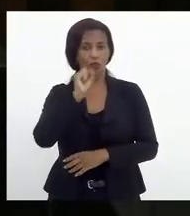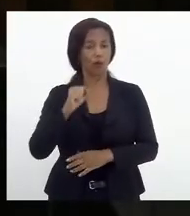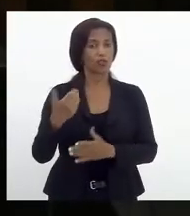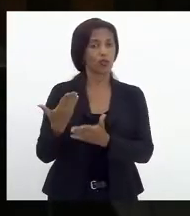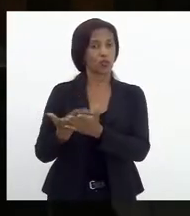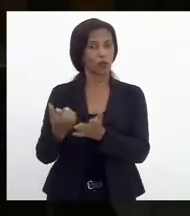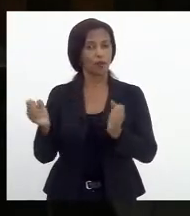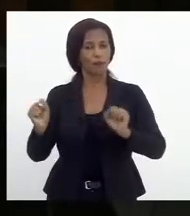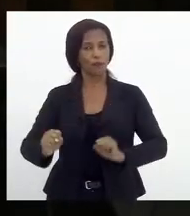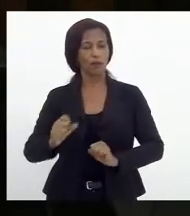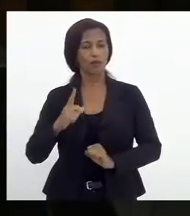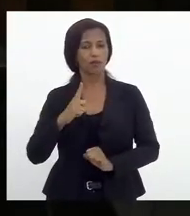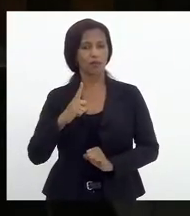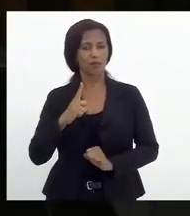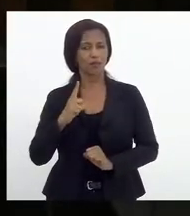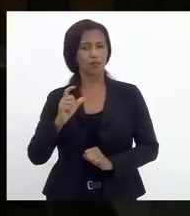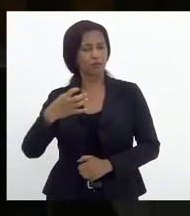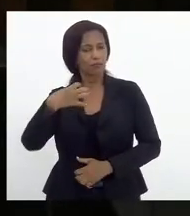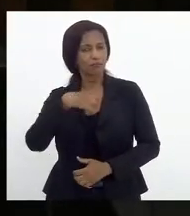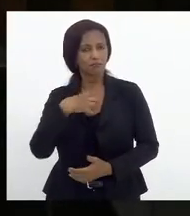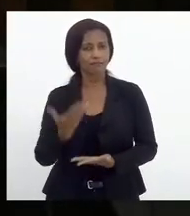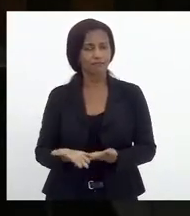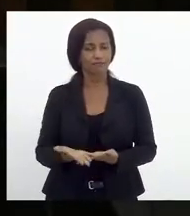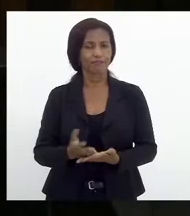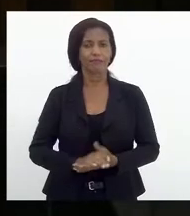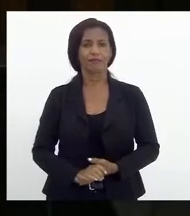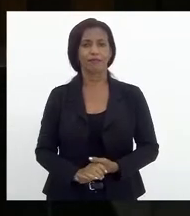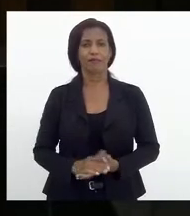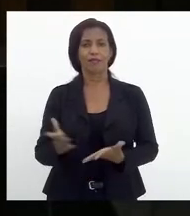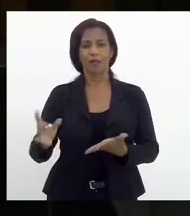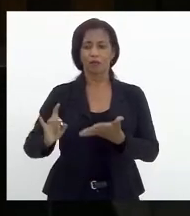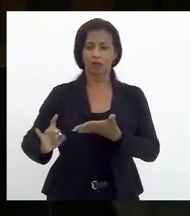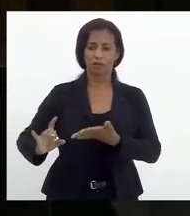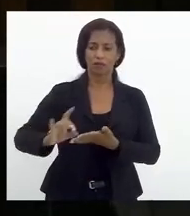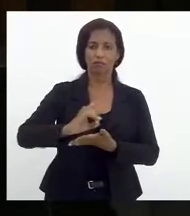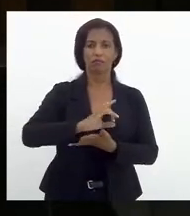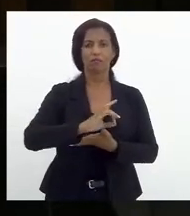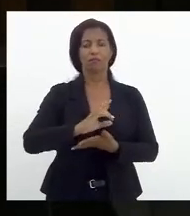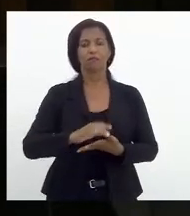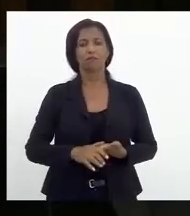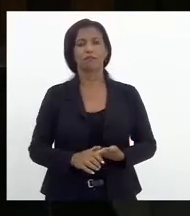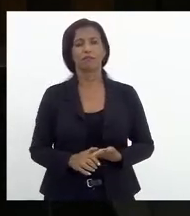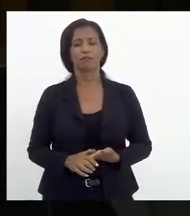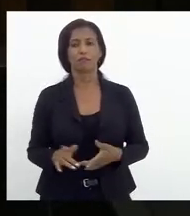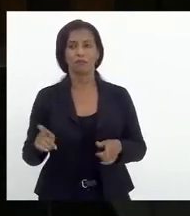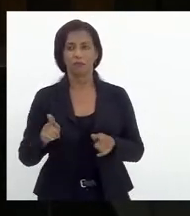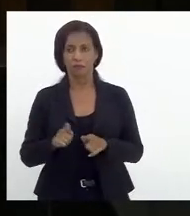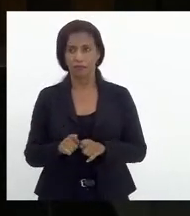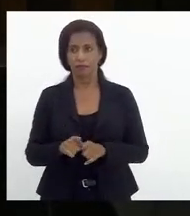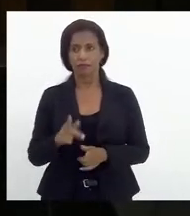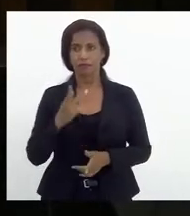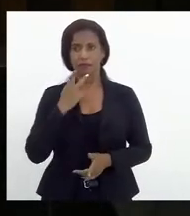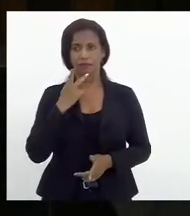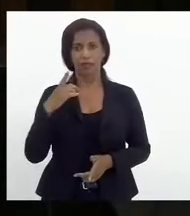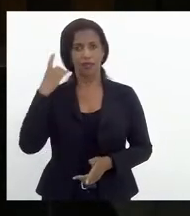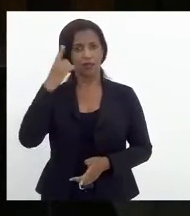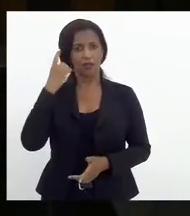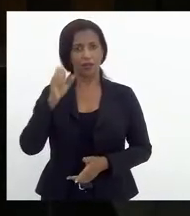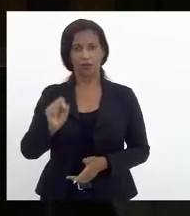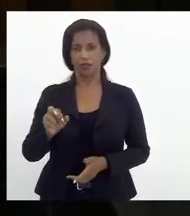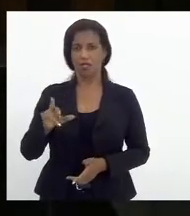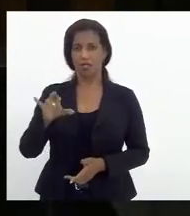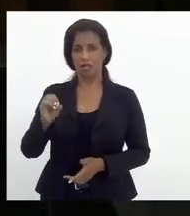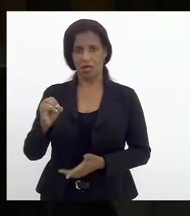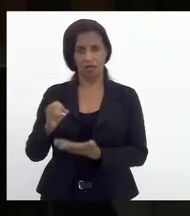possa ter um seu ressignificado. Então são essas colocações. Queria dizer ao deputado Sérgio